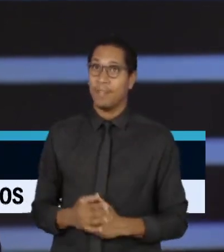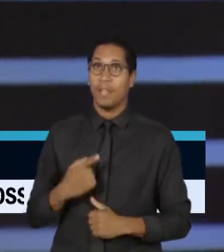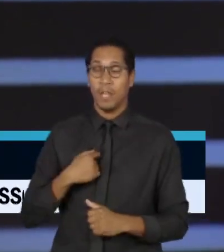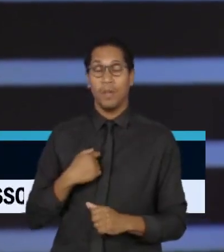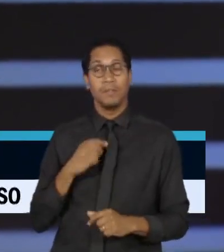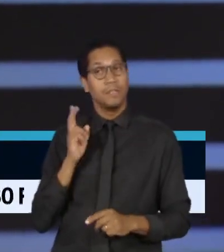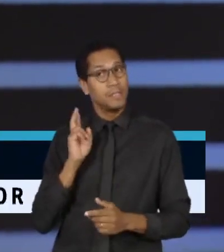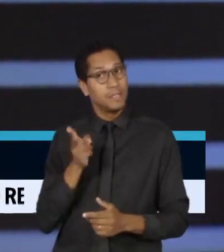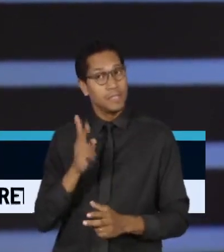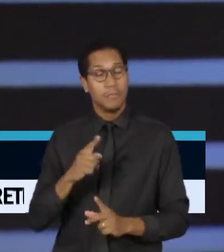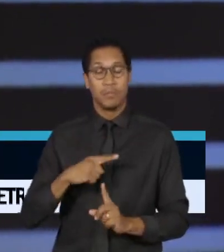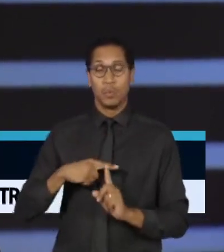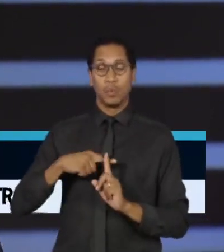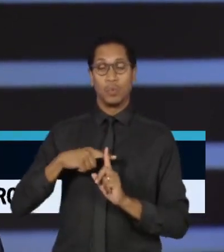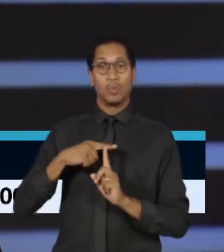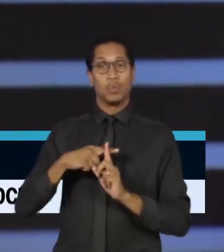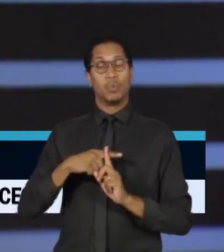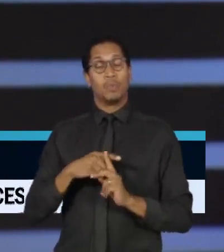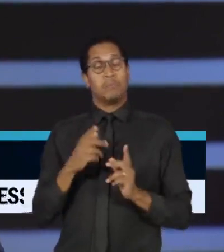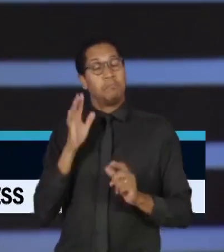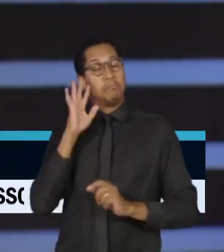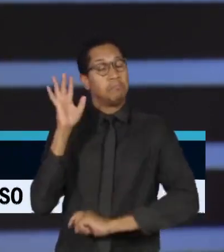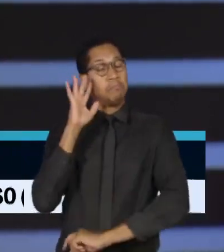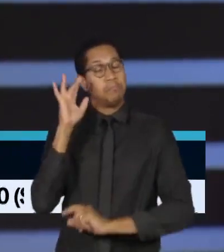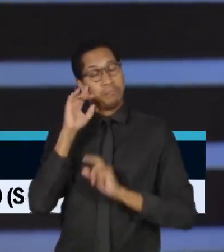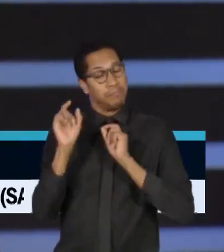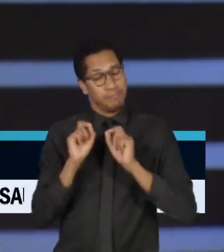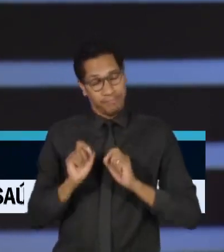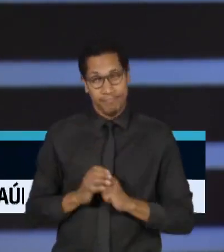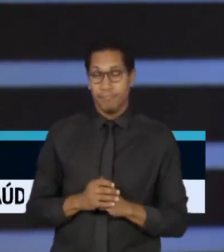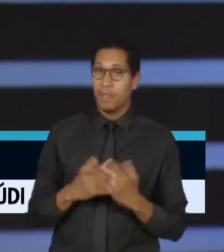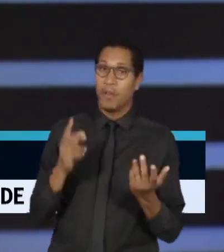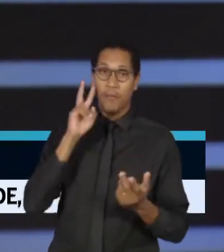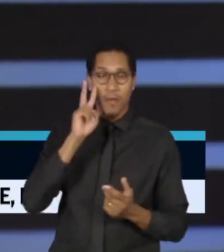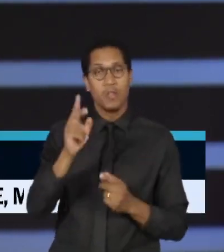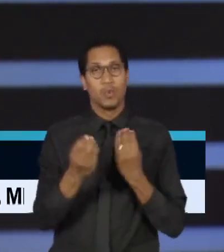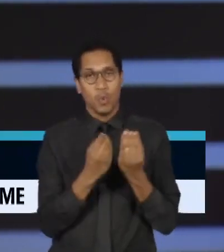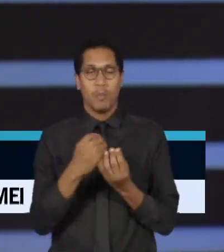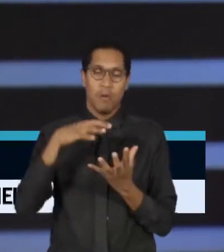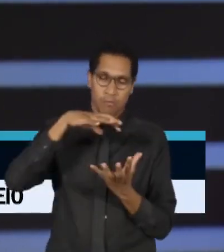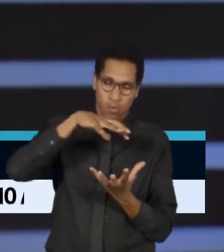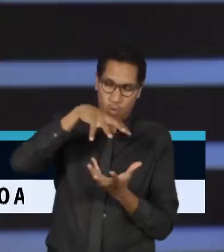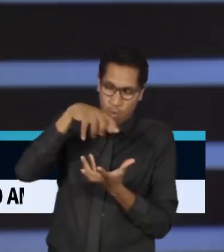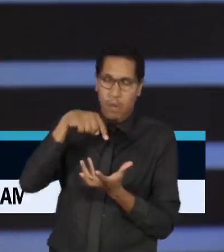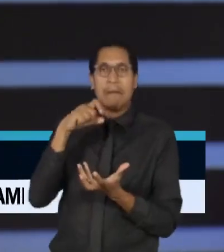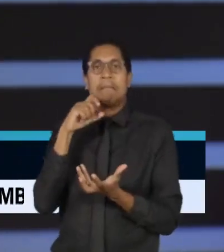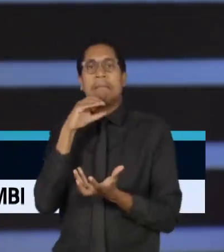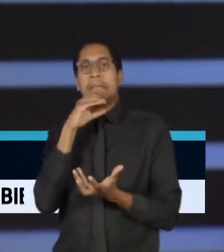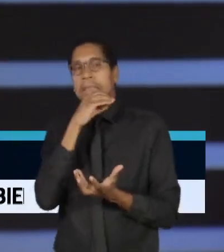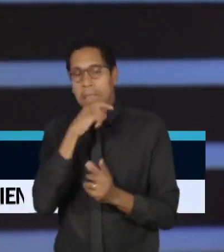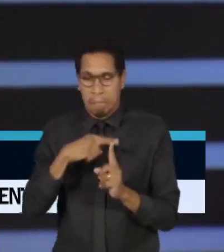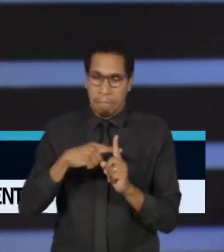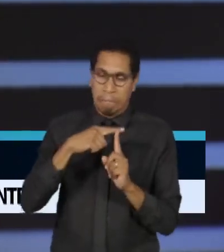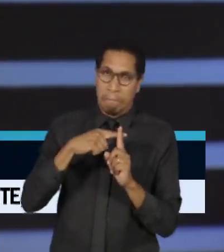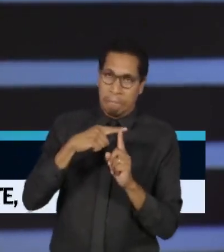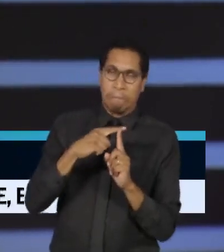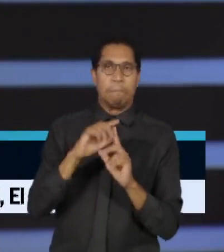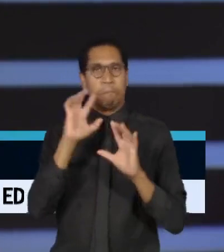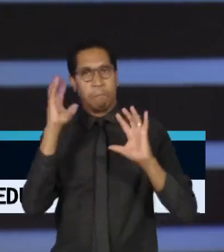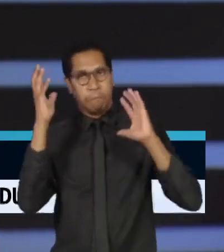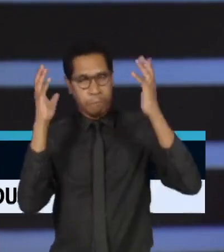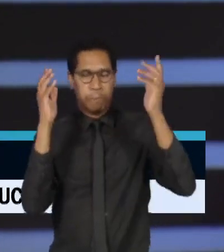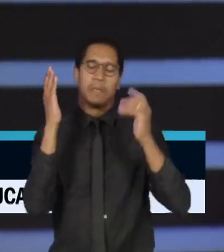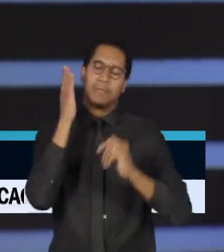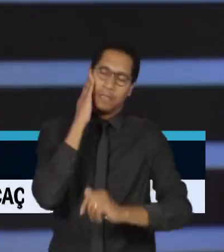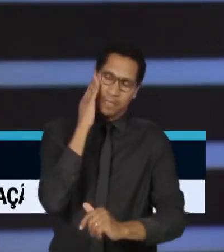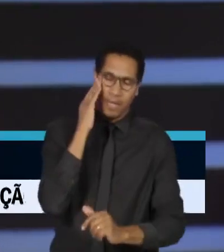vejo, evidentemente, os perigos, a questão do aquecimento global, essa questão fundamental de